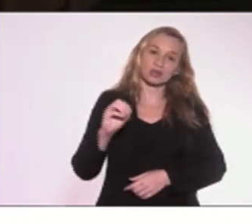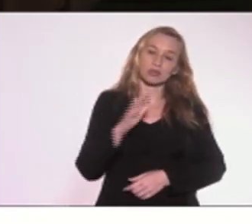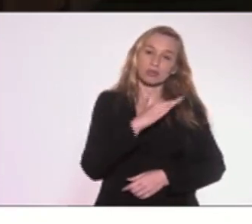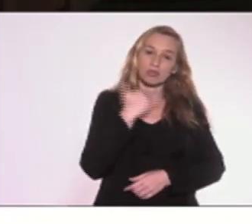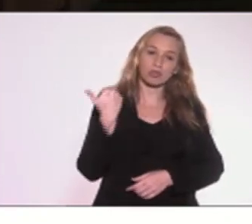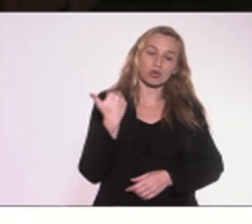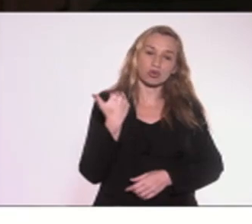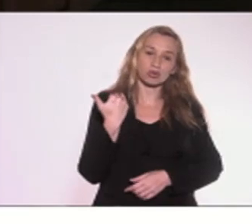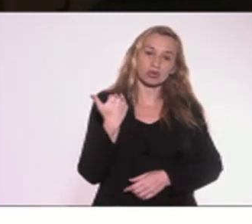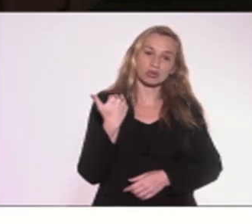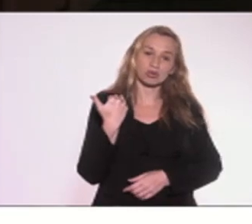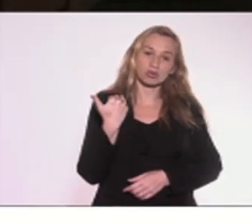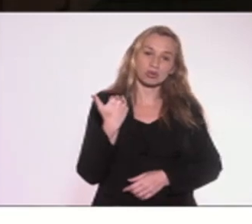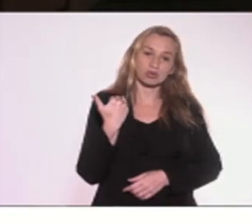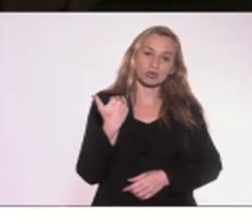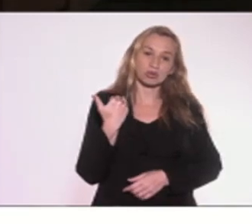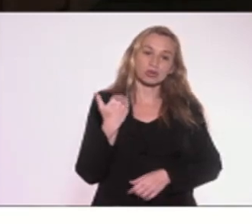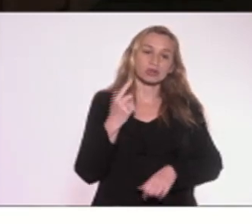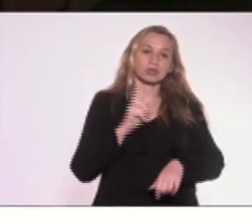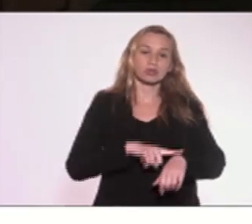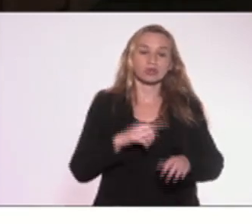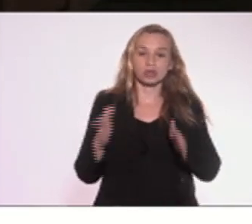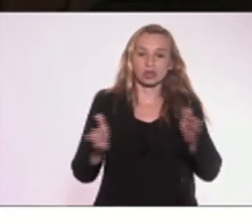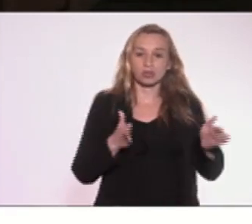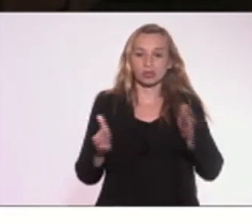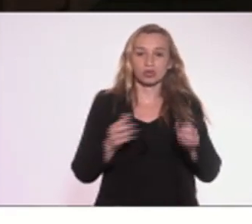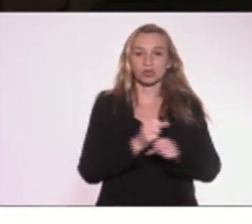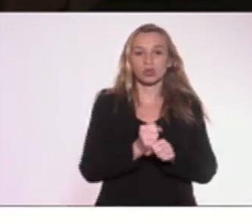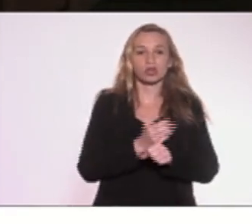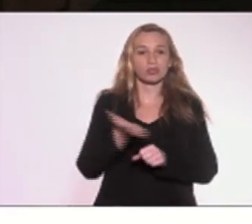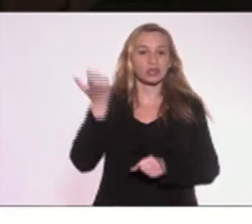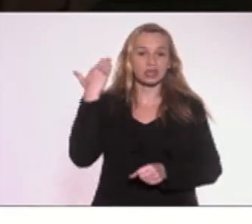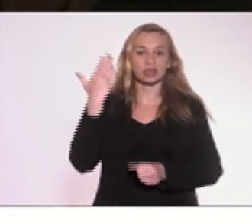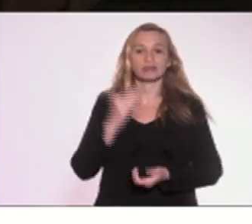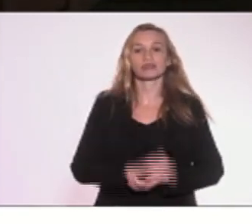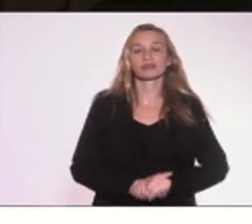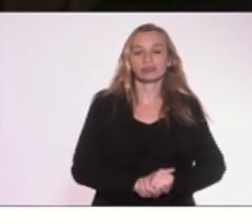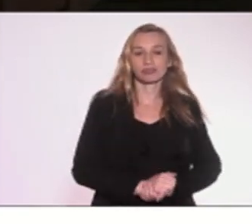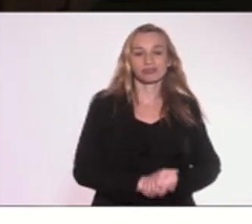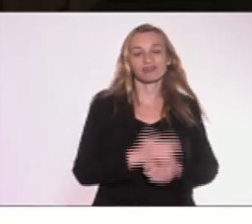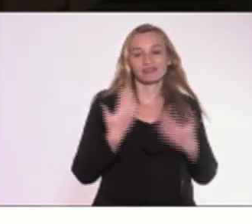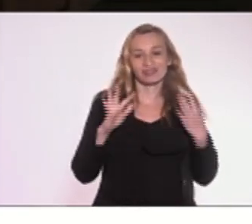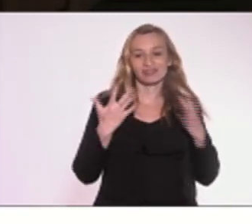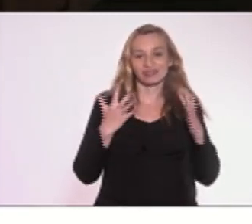relação ao mesmo período do ano passado, período da intervenção.